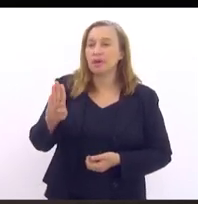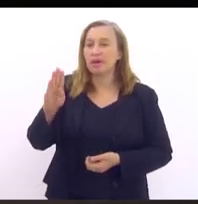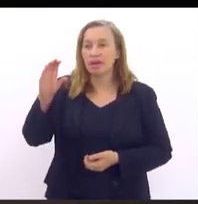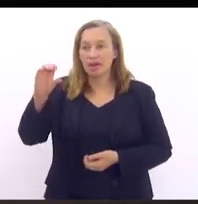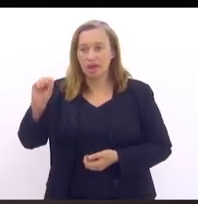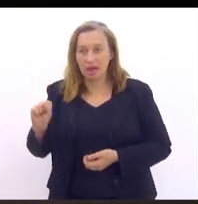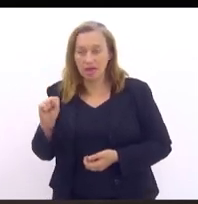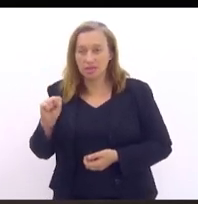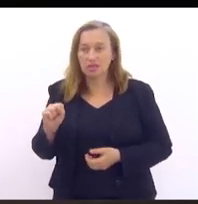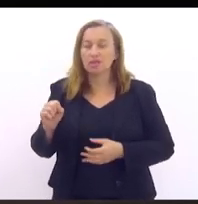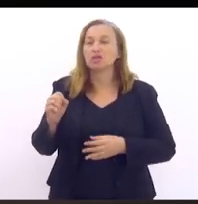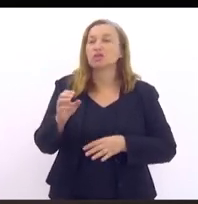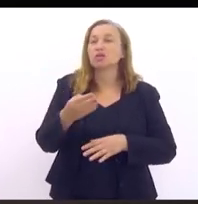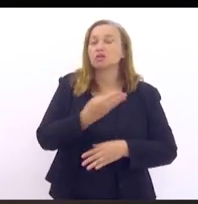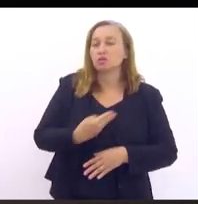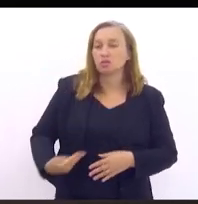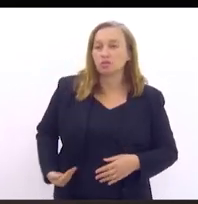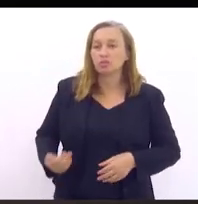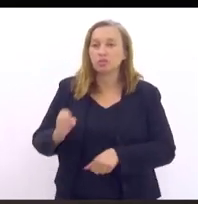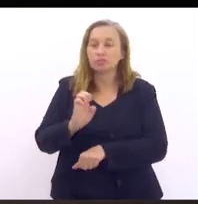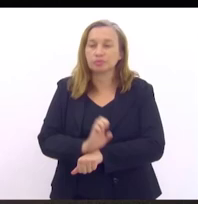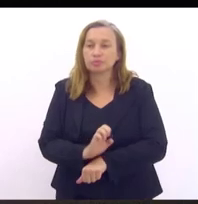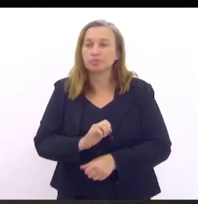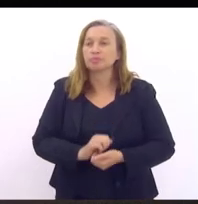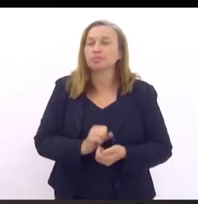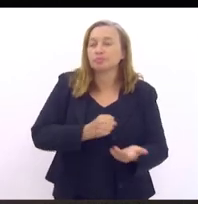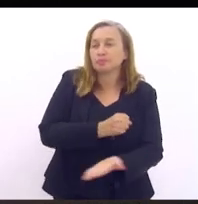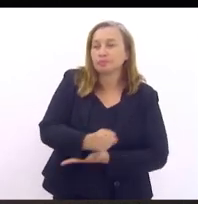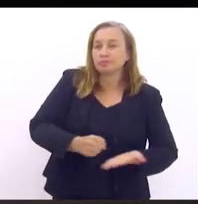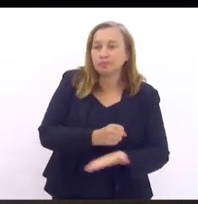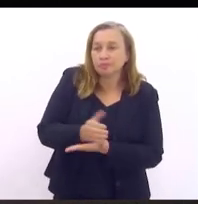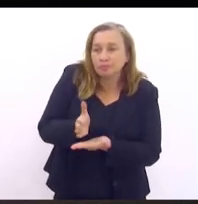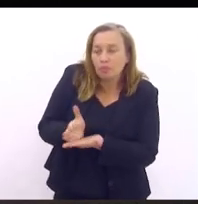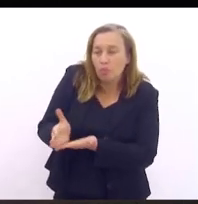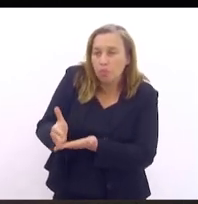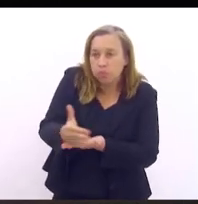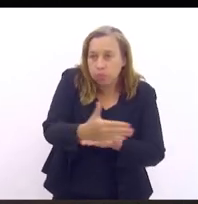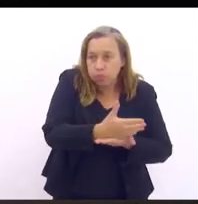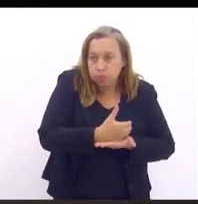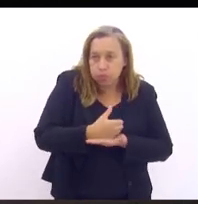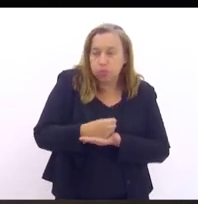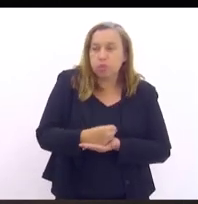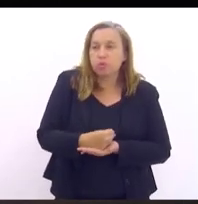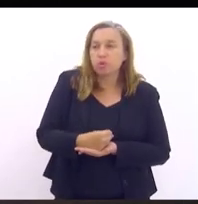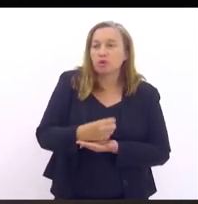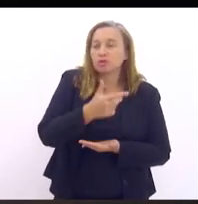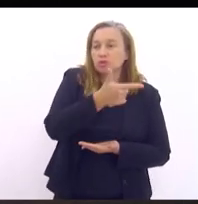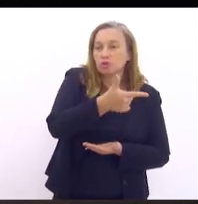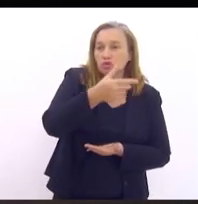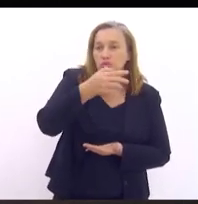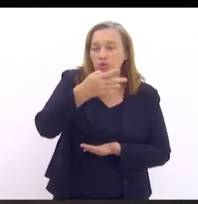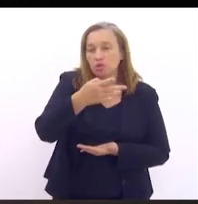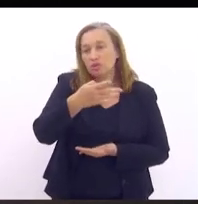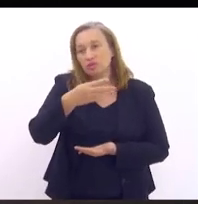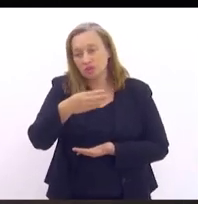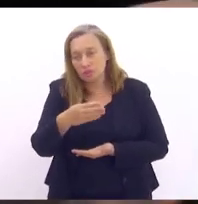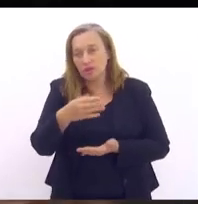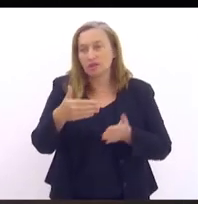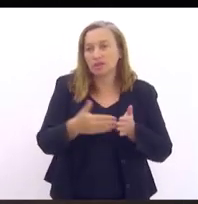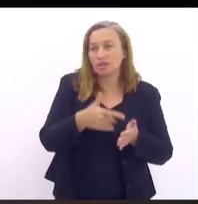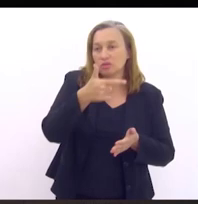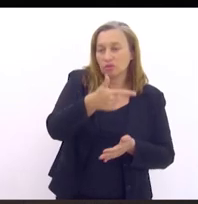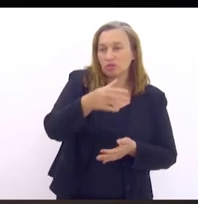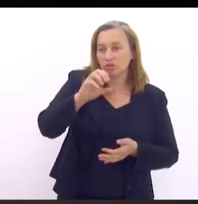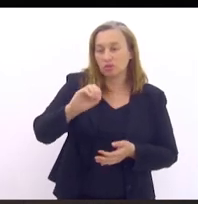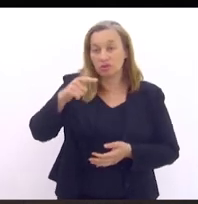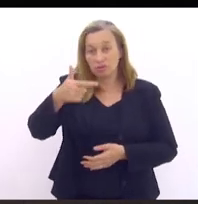os governos estaduais, se dará com base na arrecadação média observada entre 2024 e 2028.